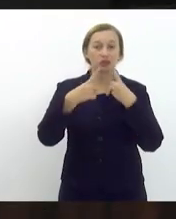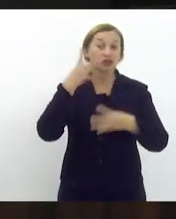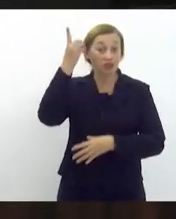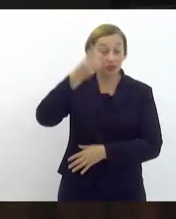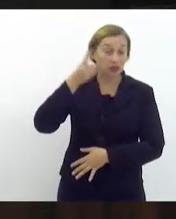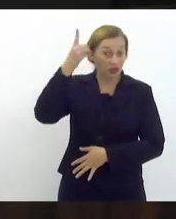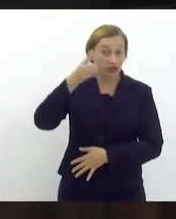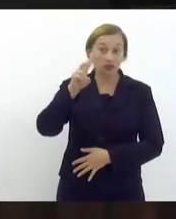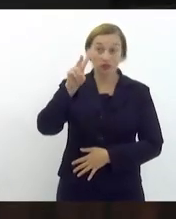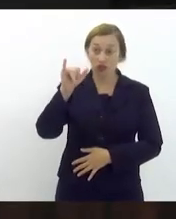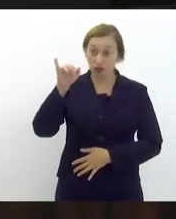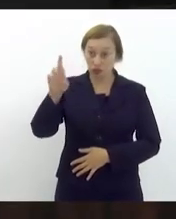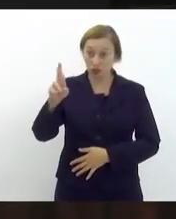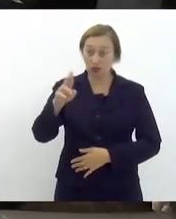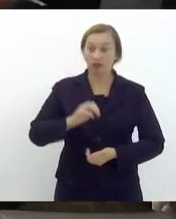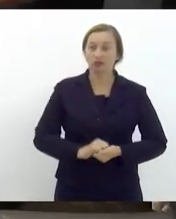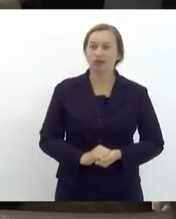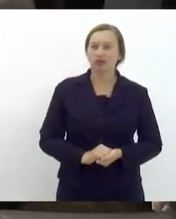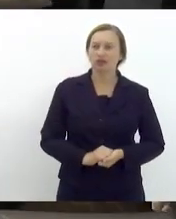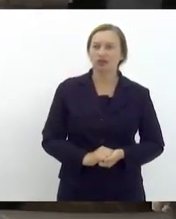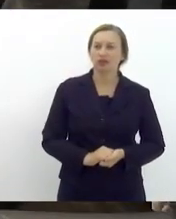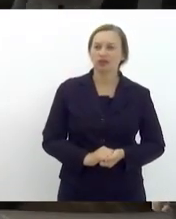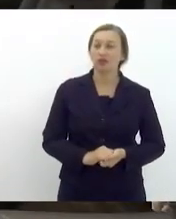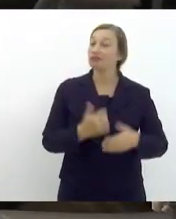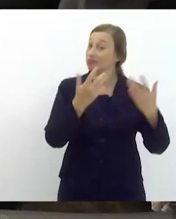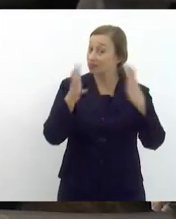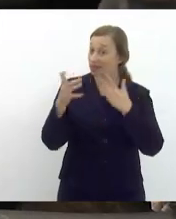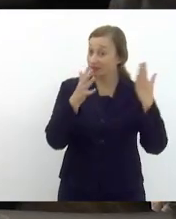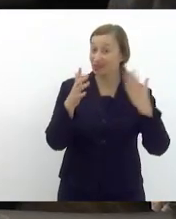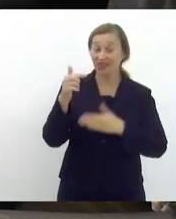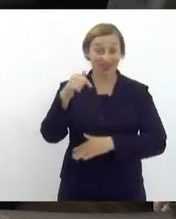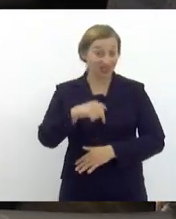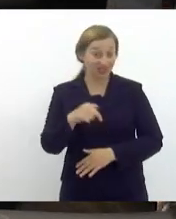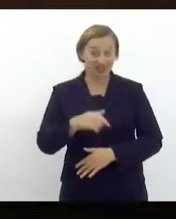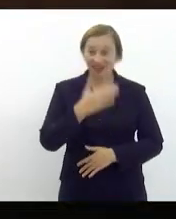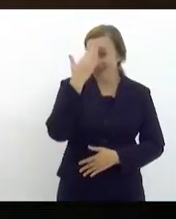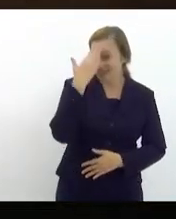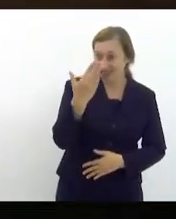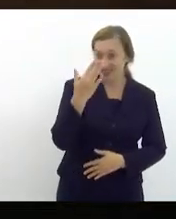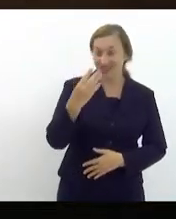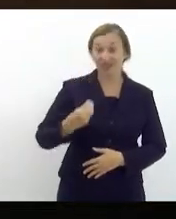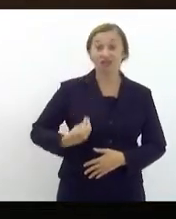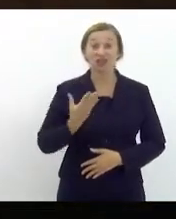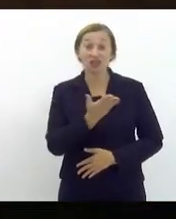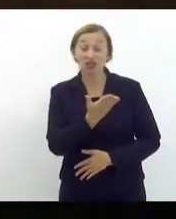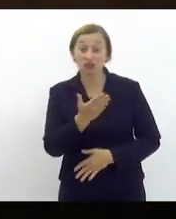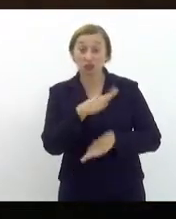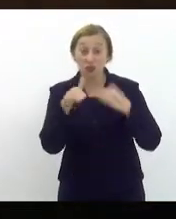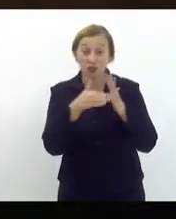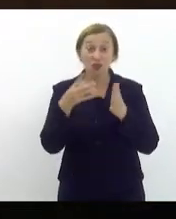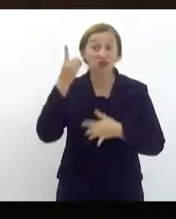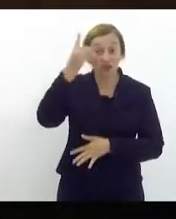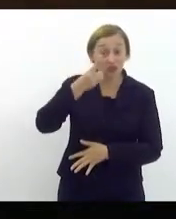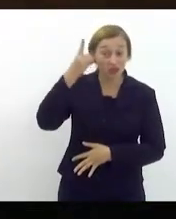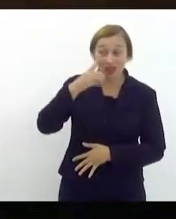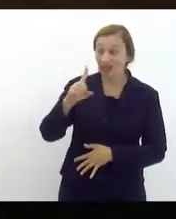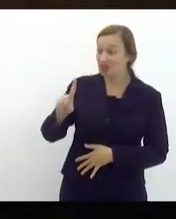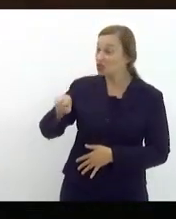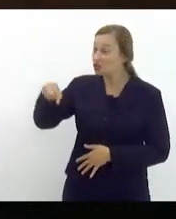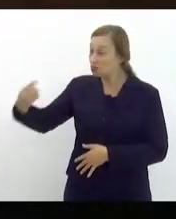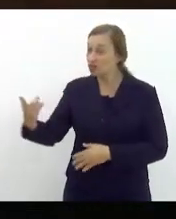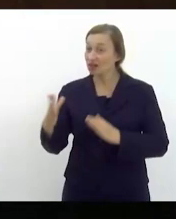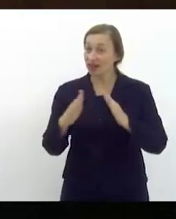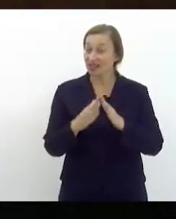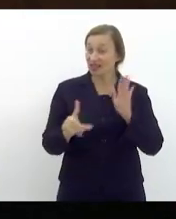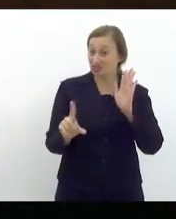deputado Victor Júnior presidente parabenizar aqui agradecer a presença de todos os deputados que vieram de Outras casas